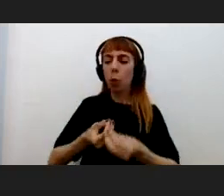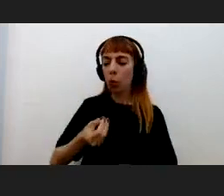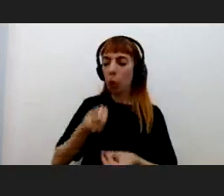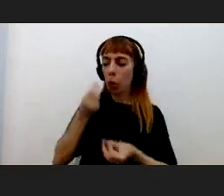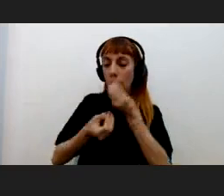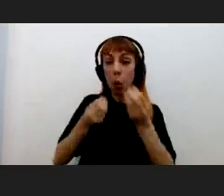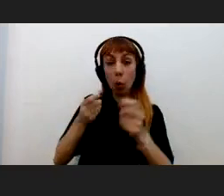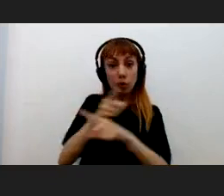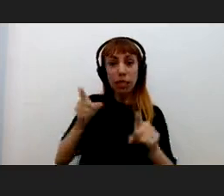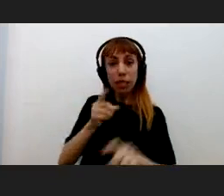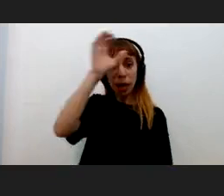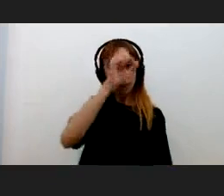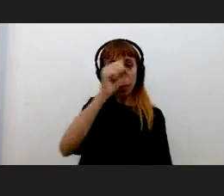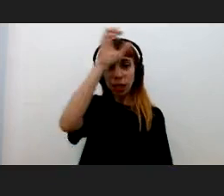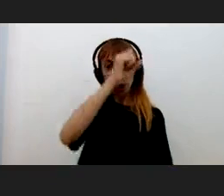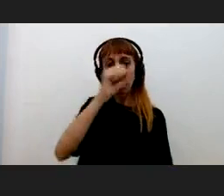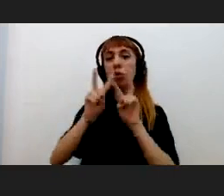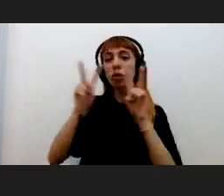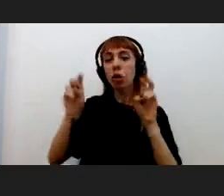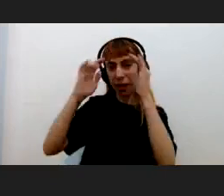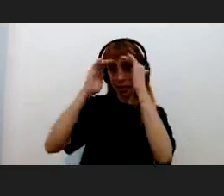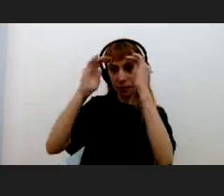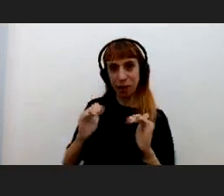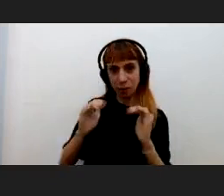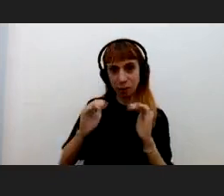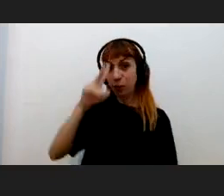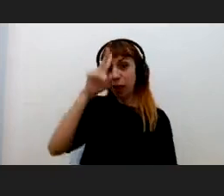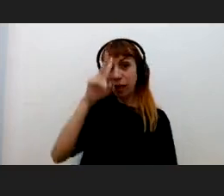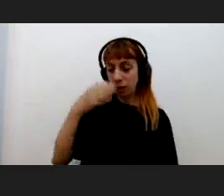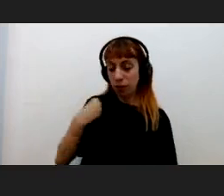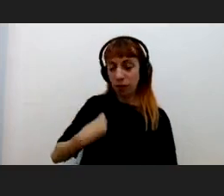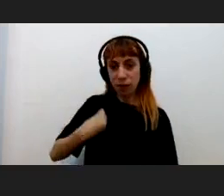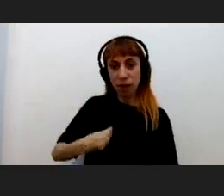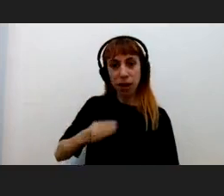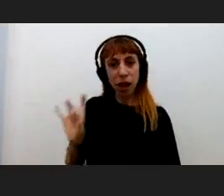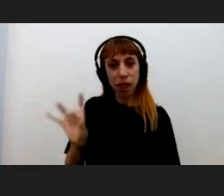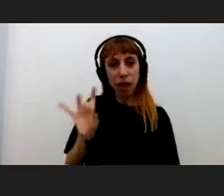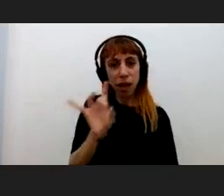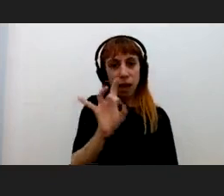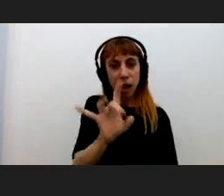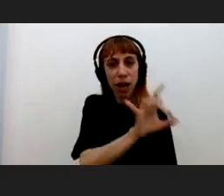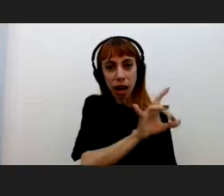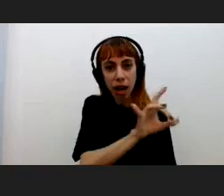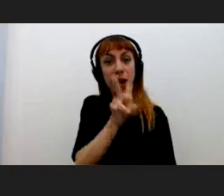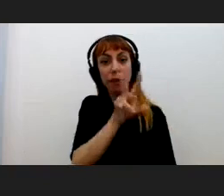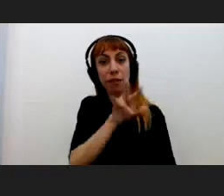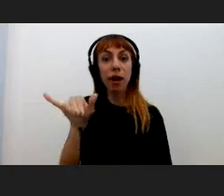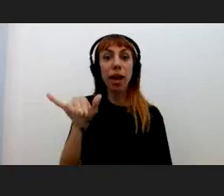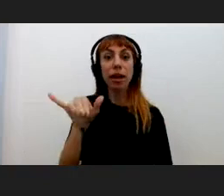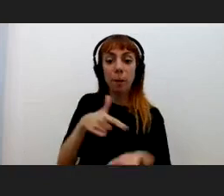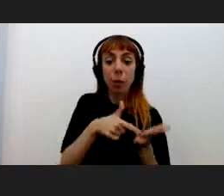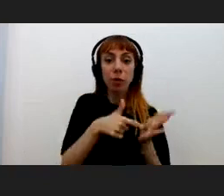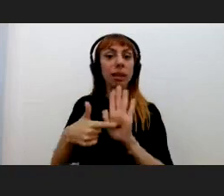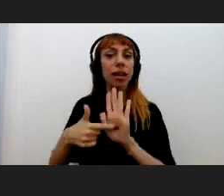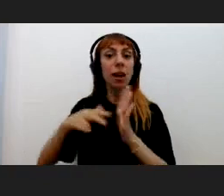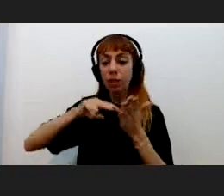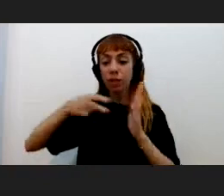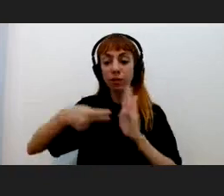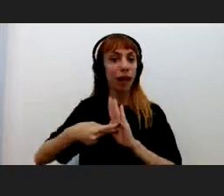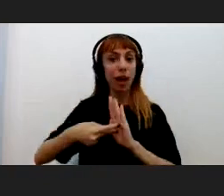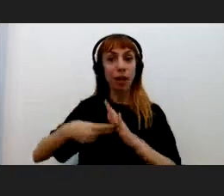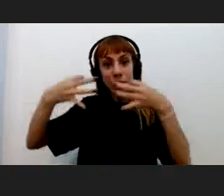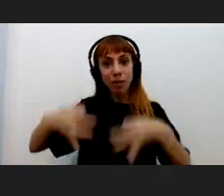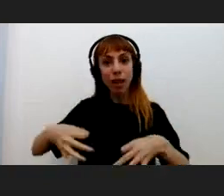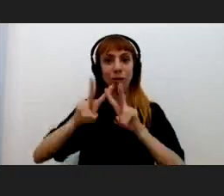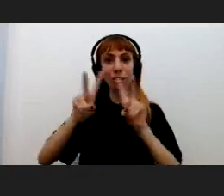de vida de cada um demonstrou sobre o que significa uma relação de respeito? E aí foi muito interessante essa atividade